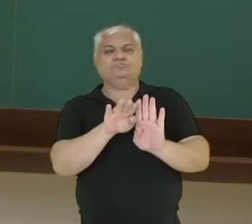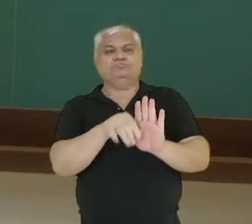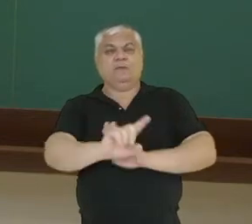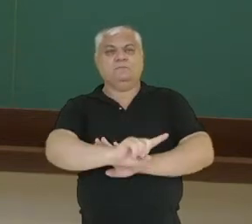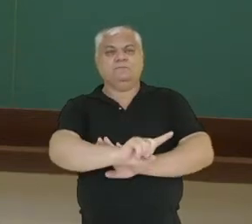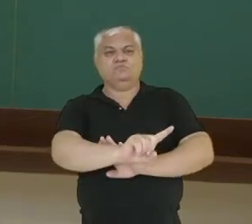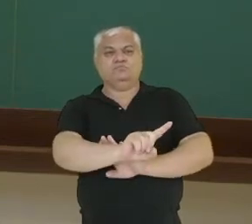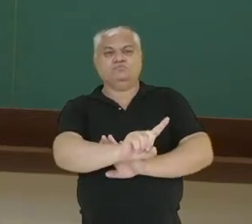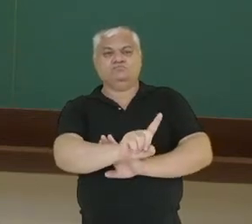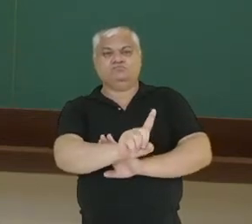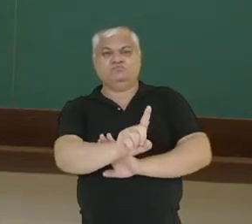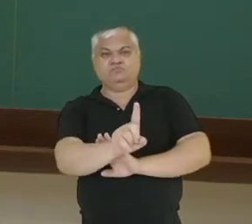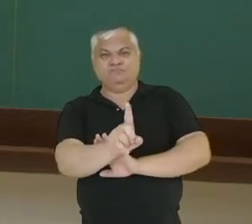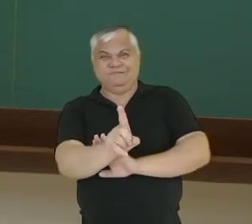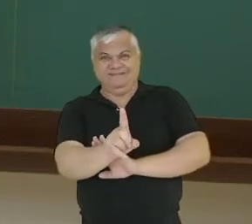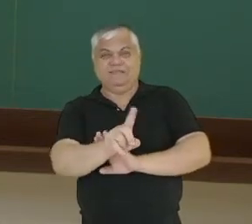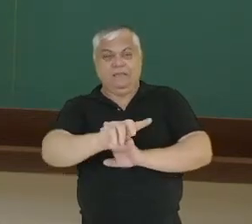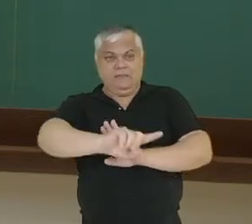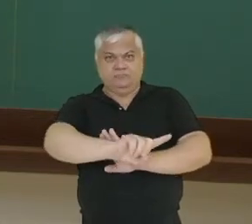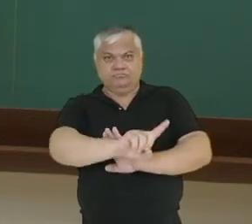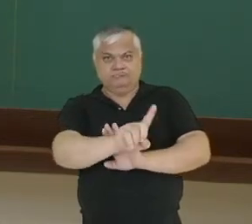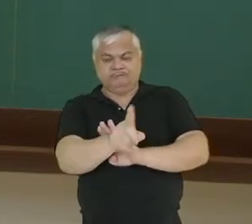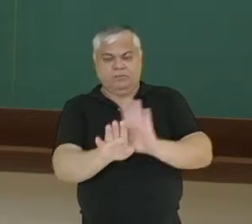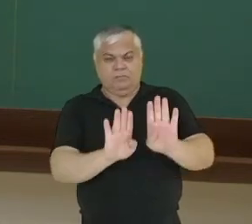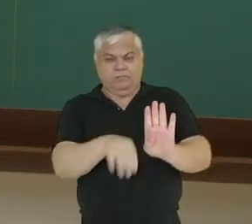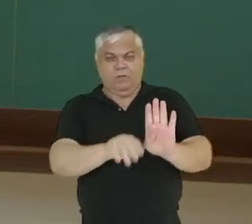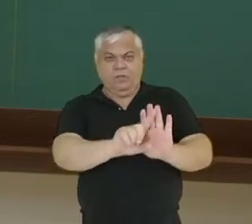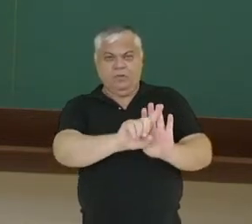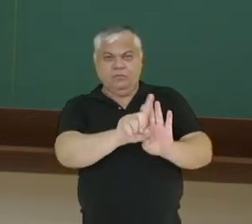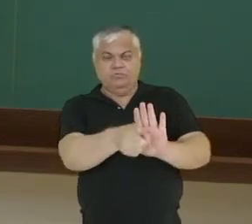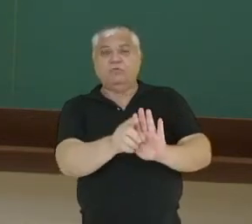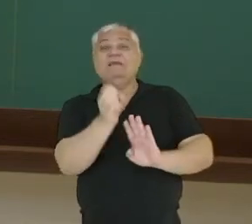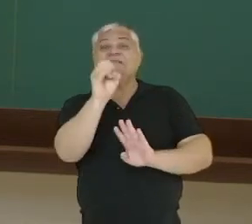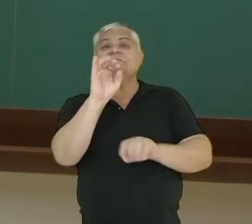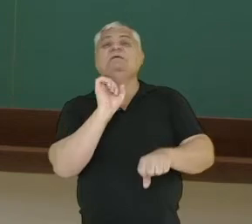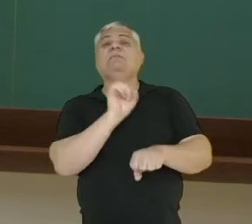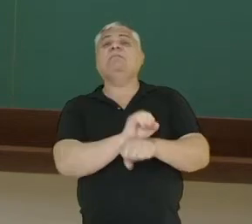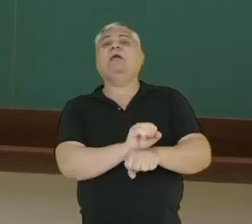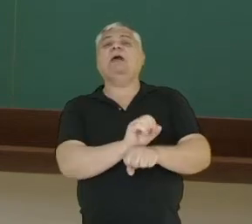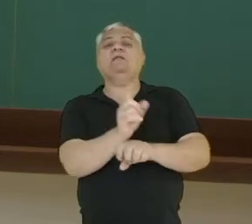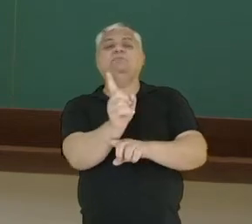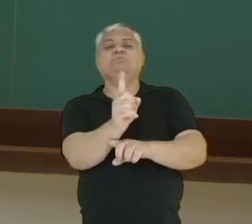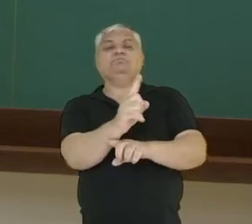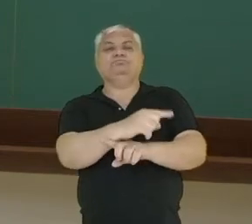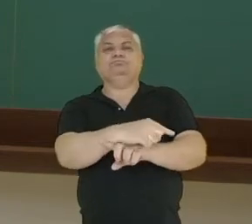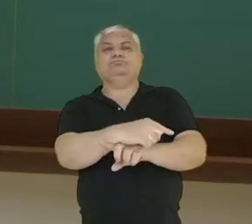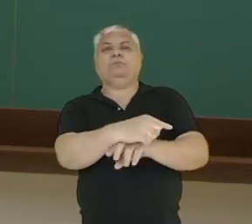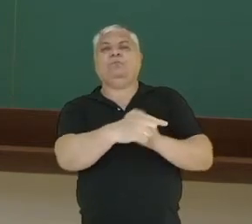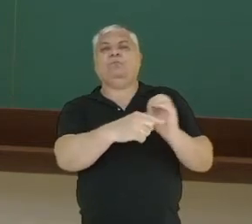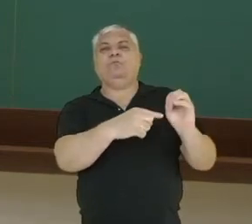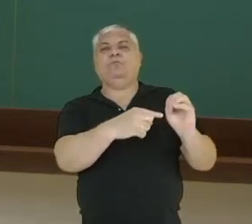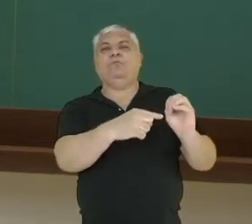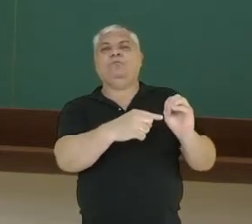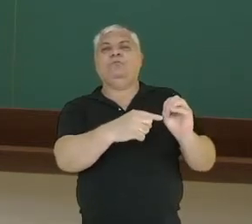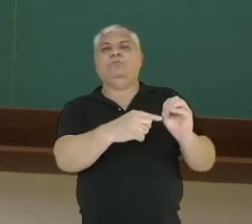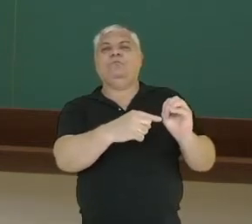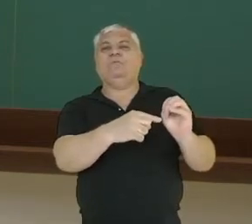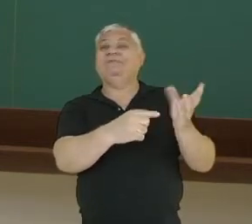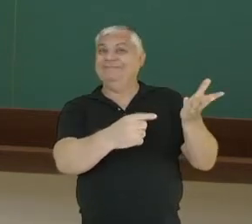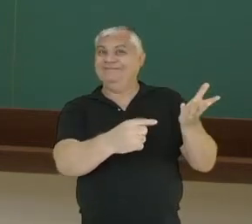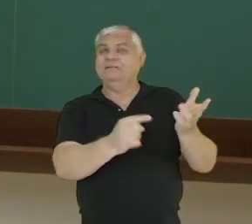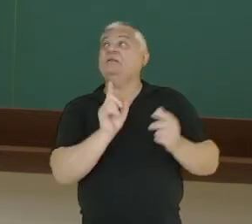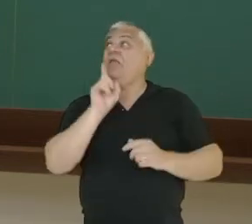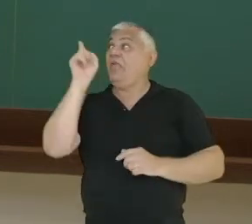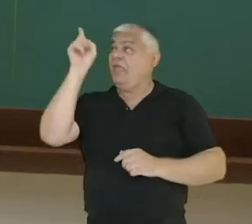aceleração, altera a velocidade. Quando não tem aceleração, a velocidade fica constante. Então, isso aqui